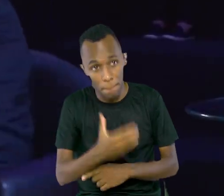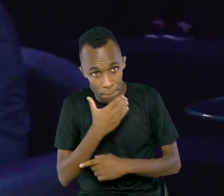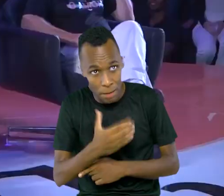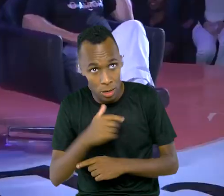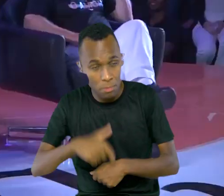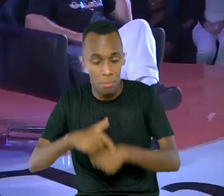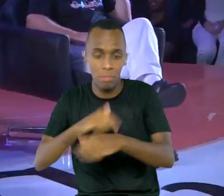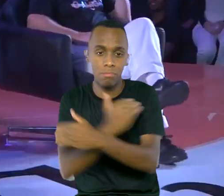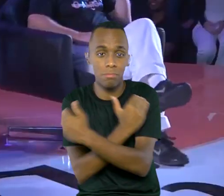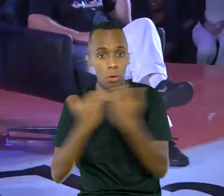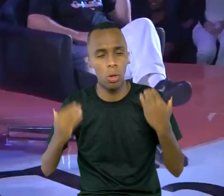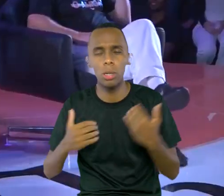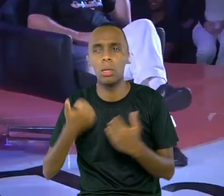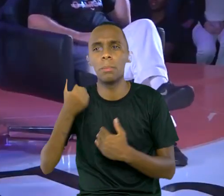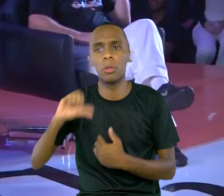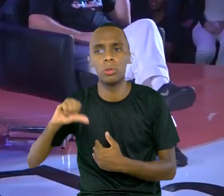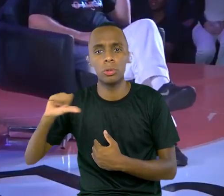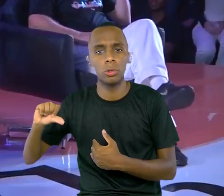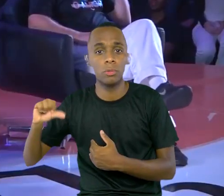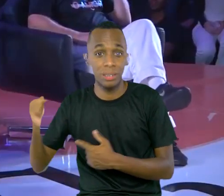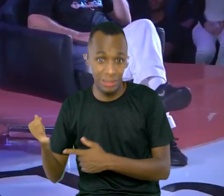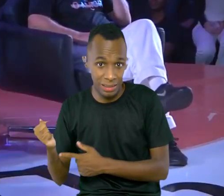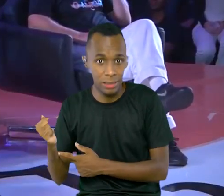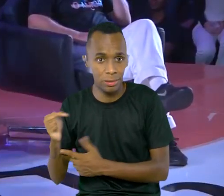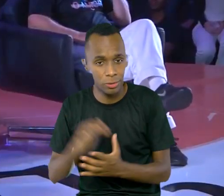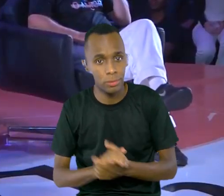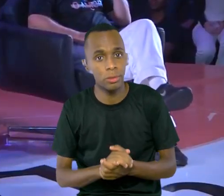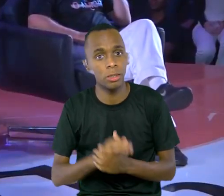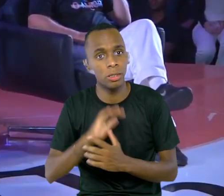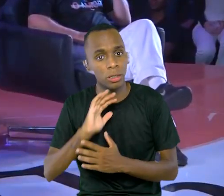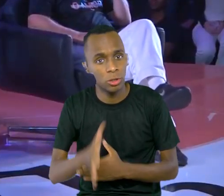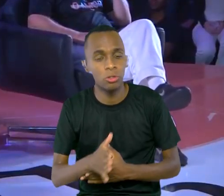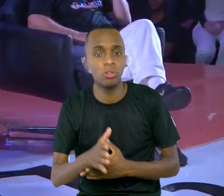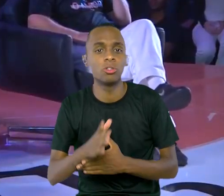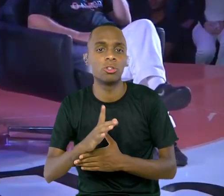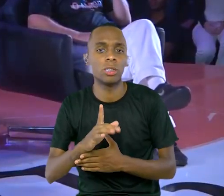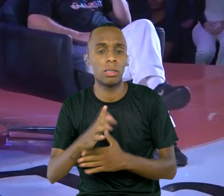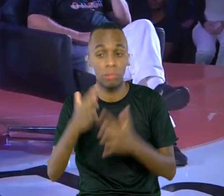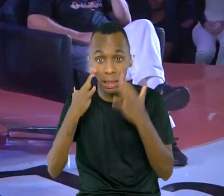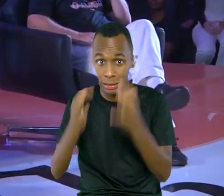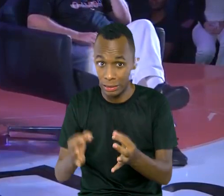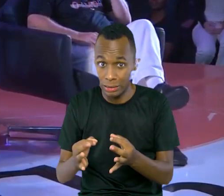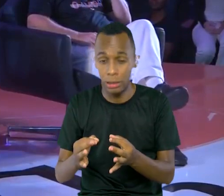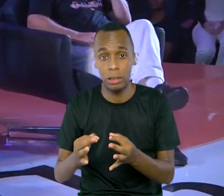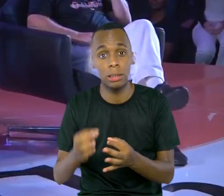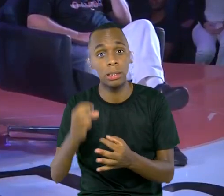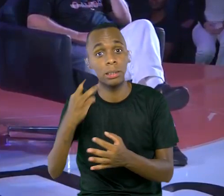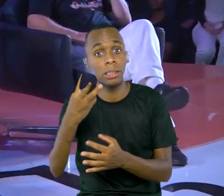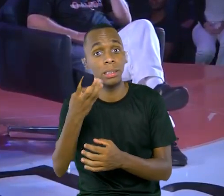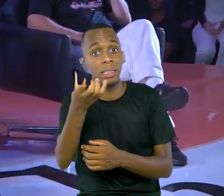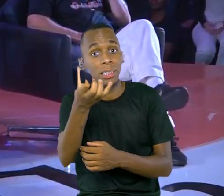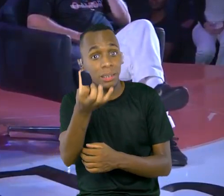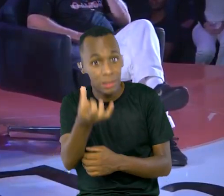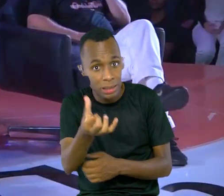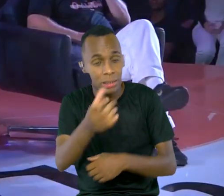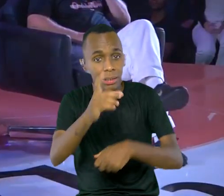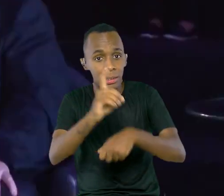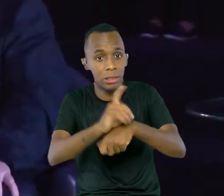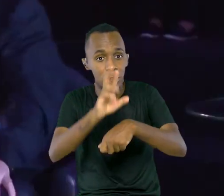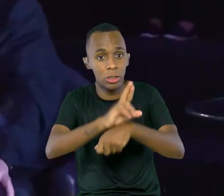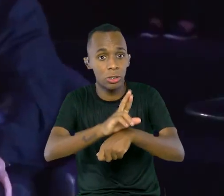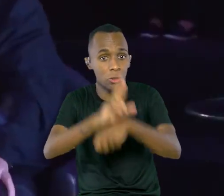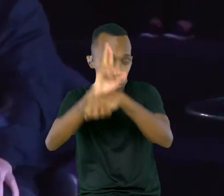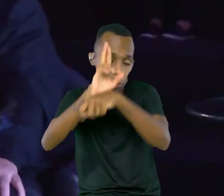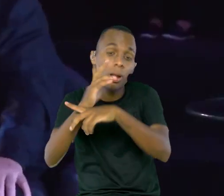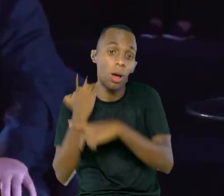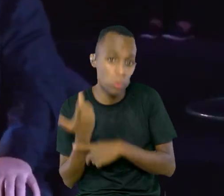Paulo Freire, quando morreu, em 1997, já houvera recebido, atenção, 36 títulos